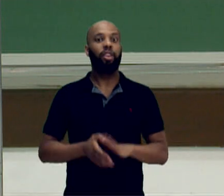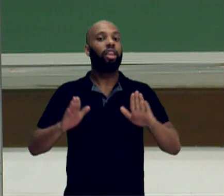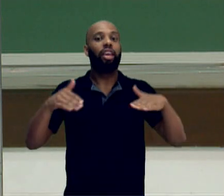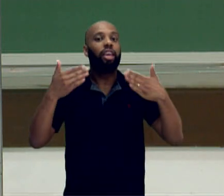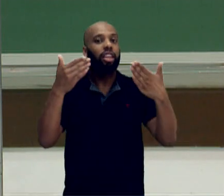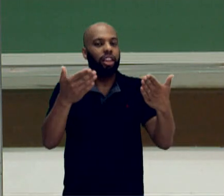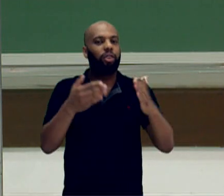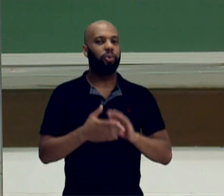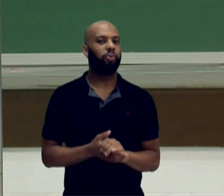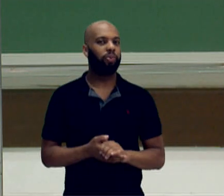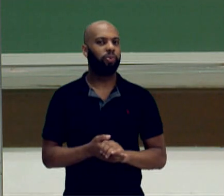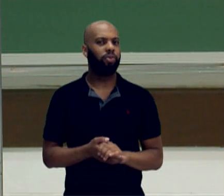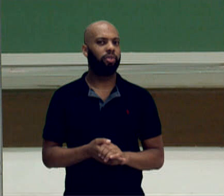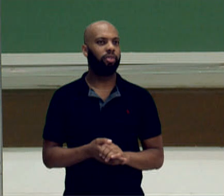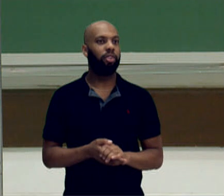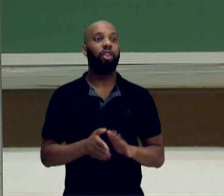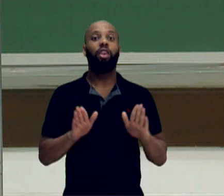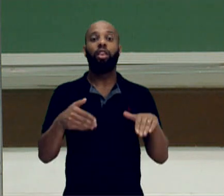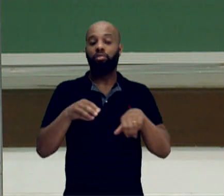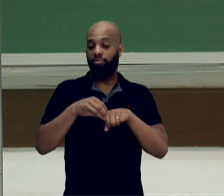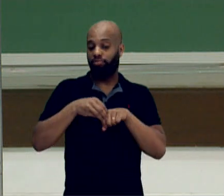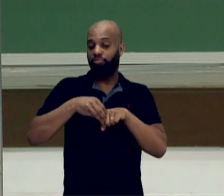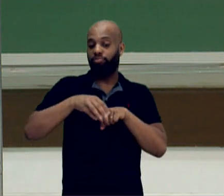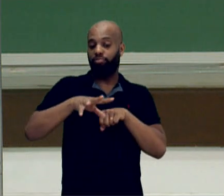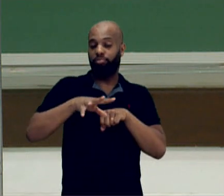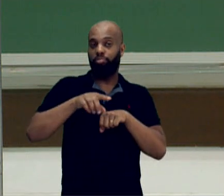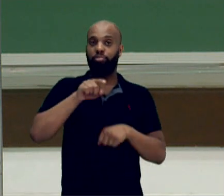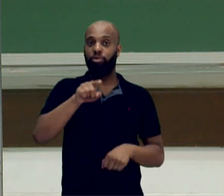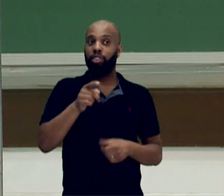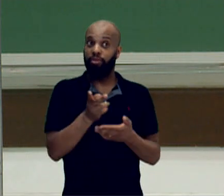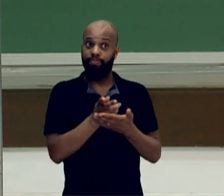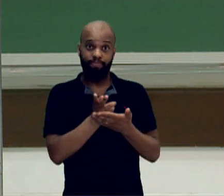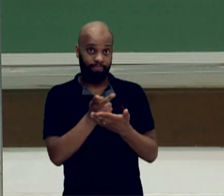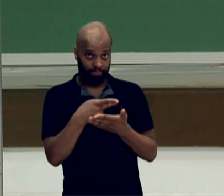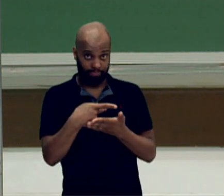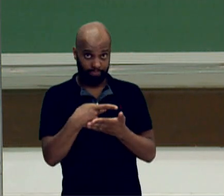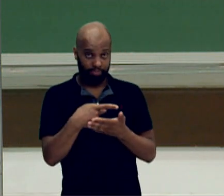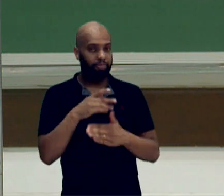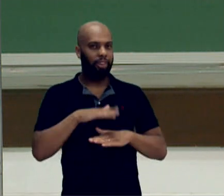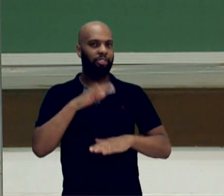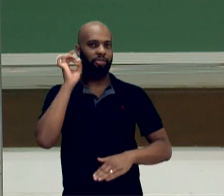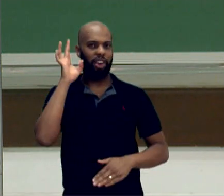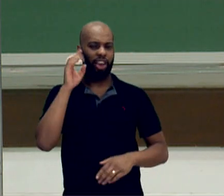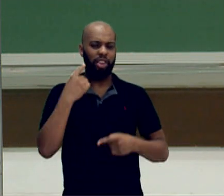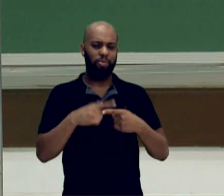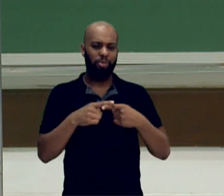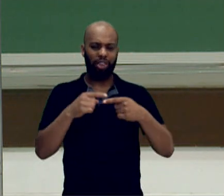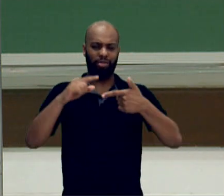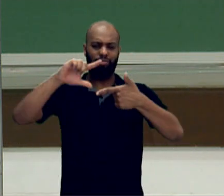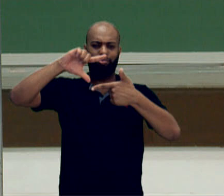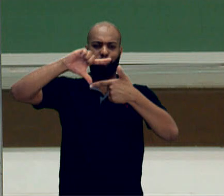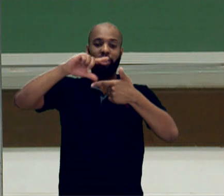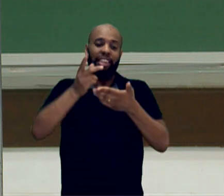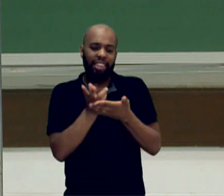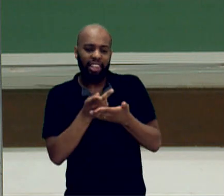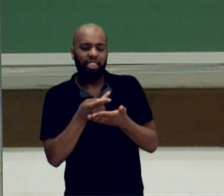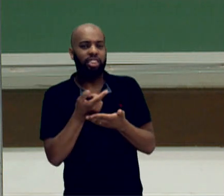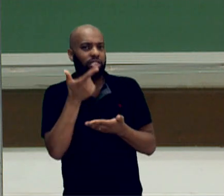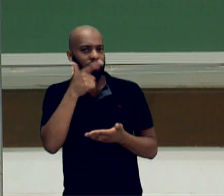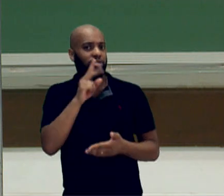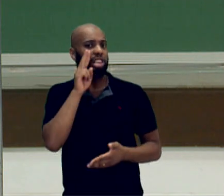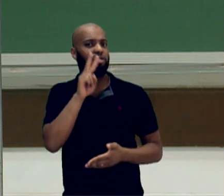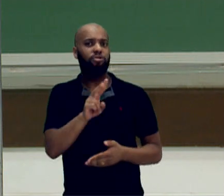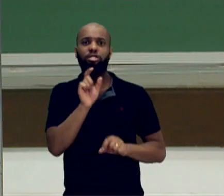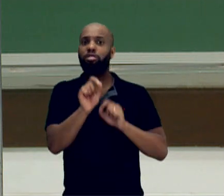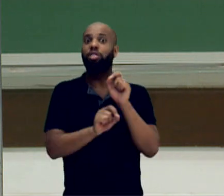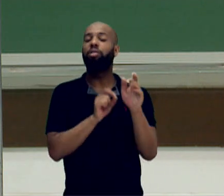E aí, uma dica, vocês desenharam? Desenharam o retângulo para visualizar o que o